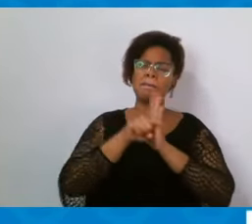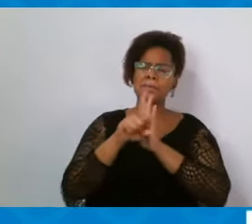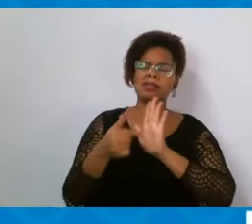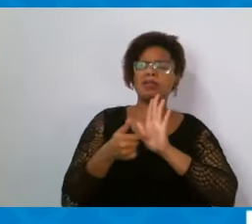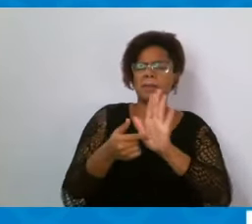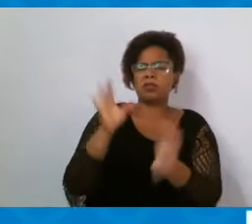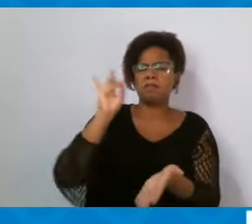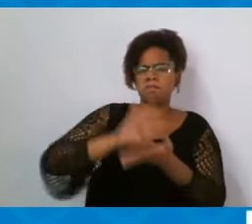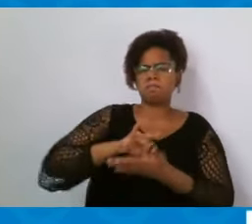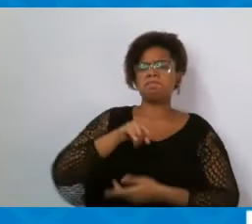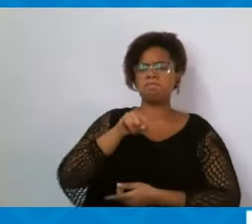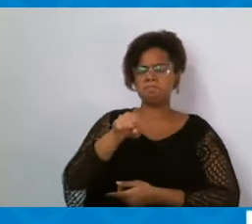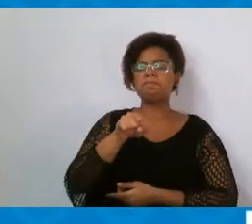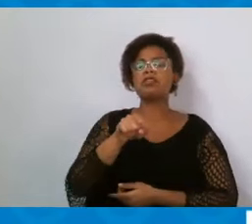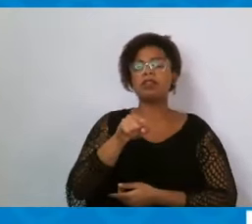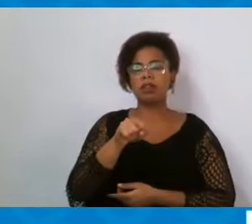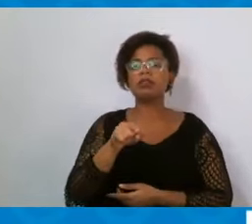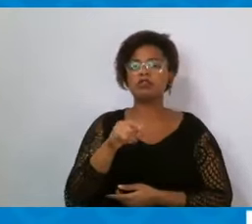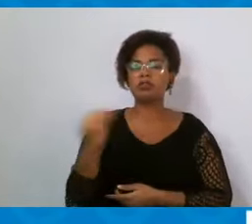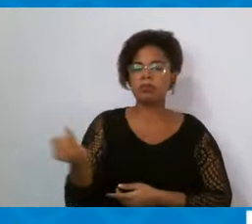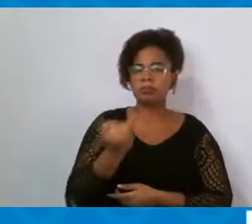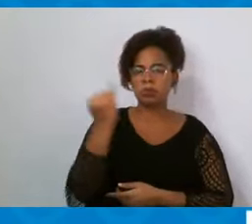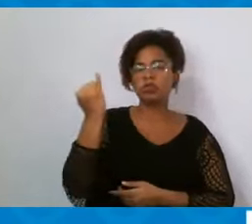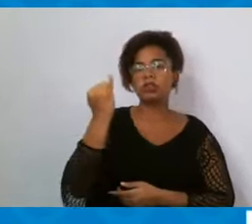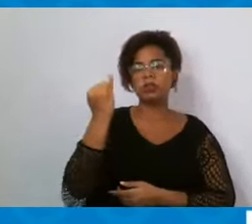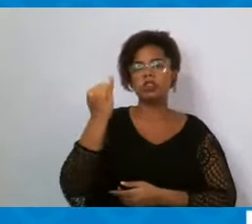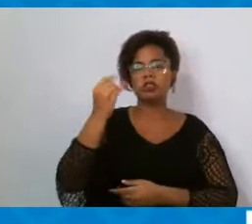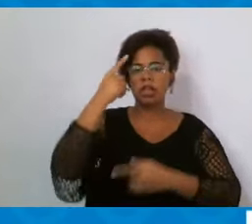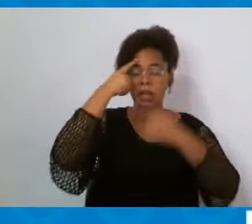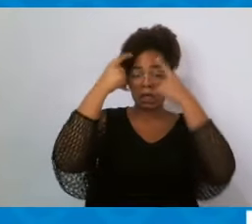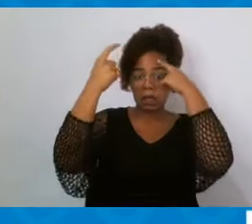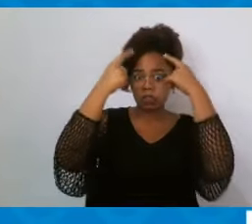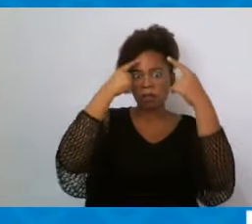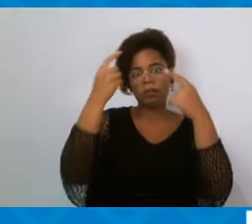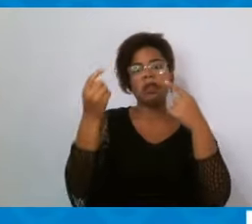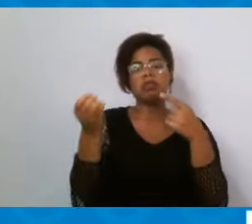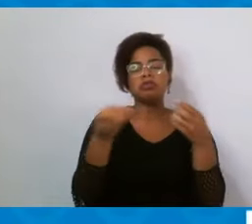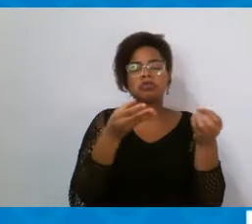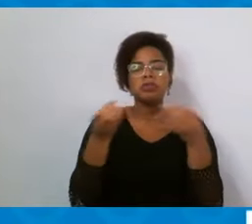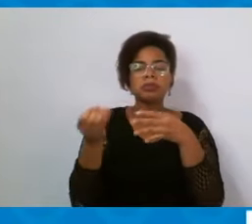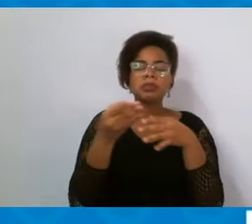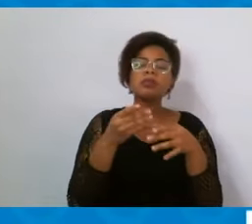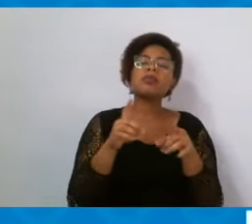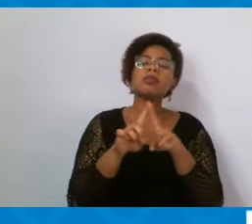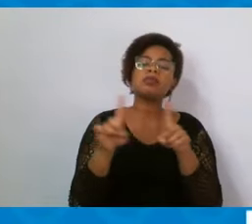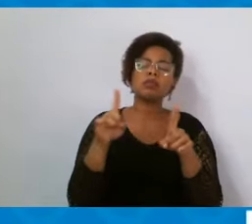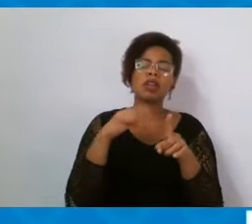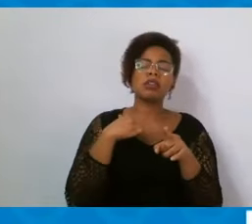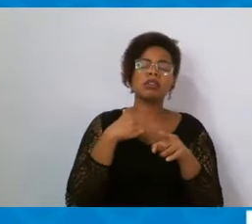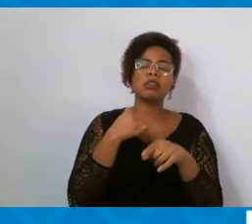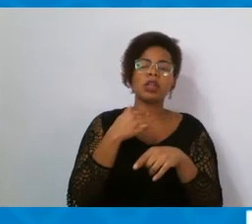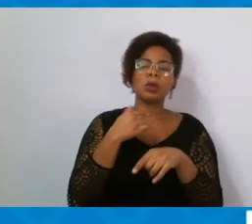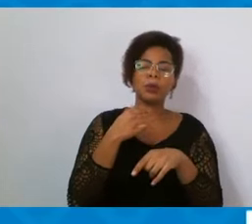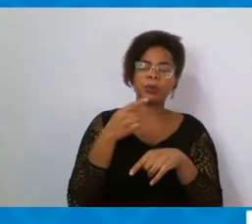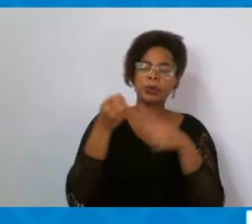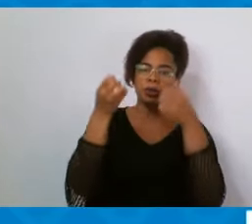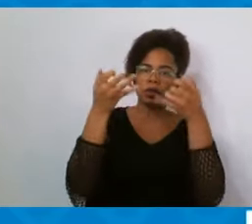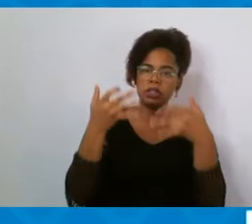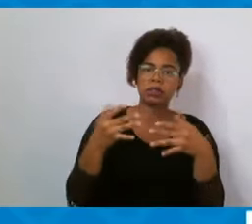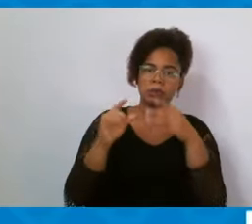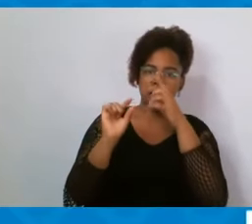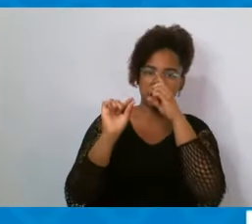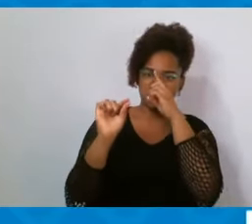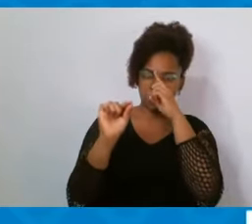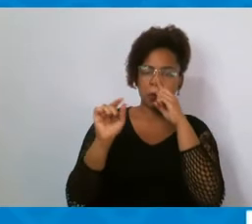John Dewey, não custa lembrar que Dewey tem uma visão muito interessante sobre